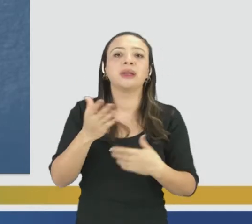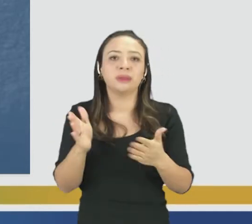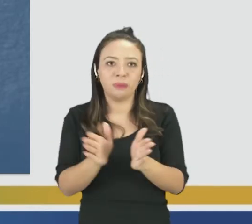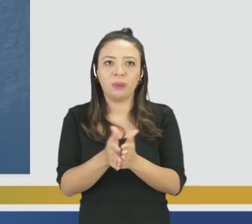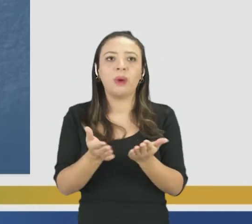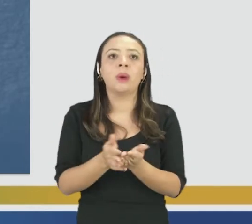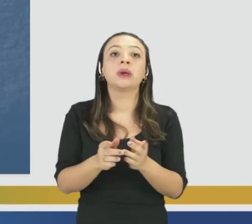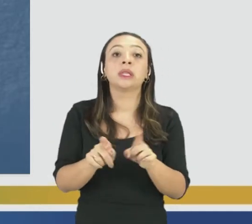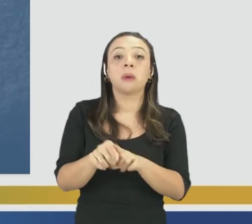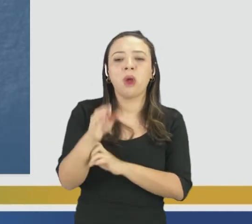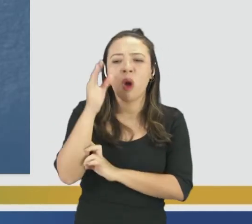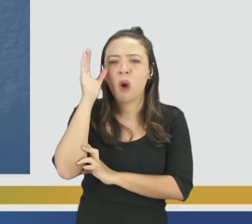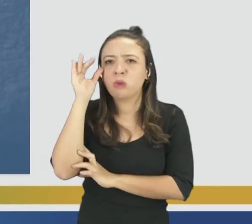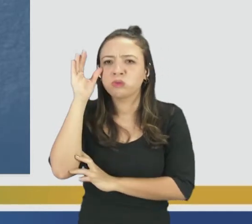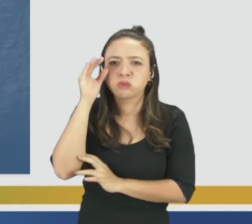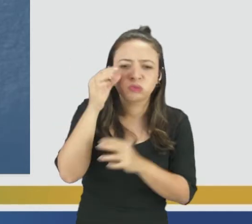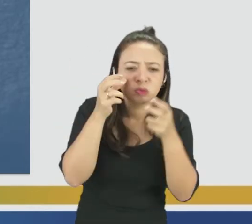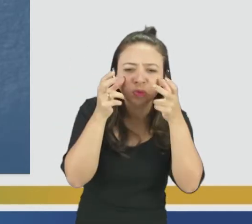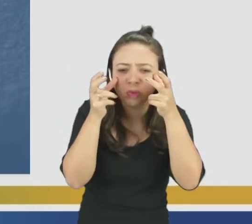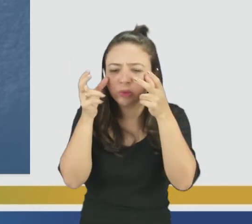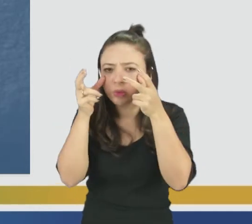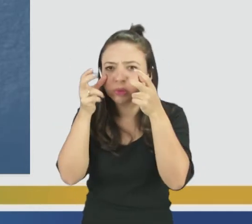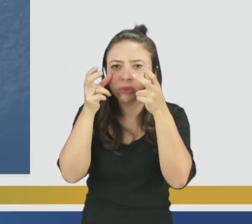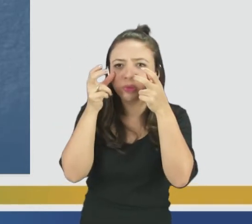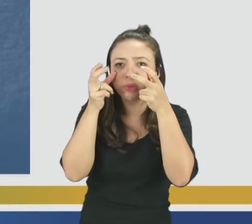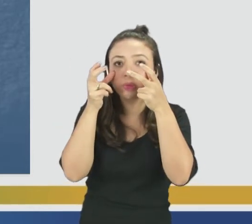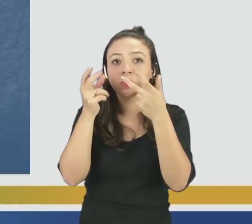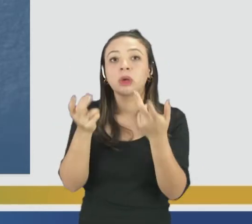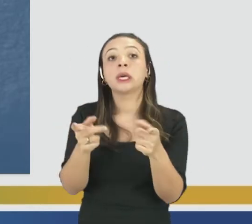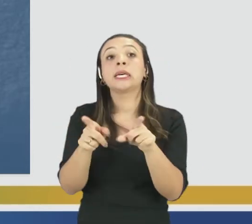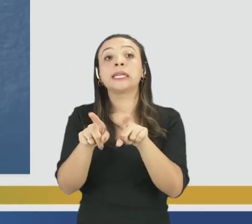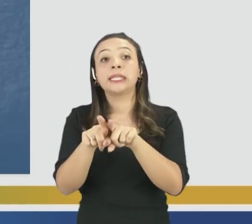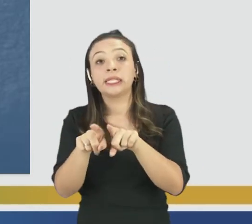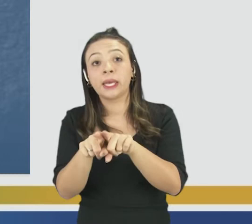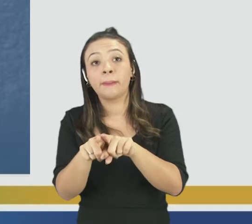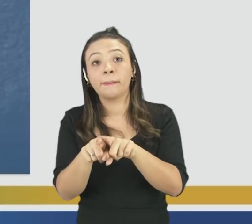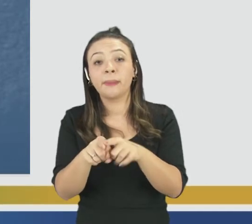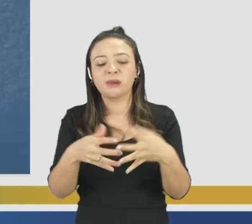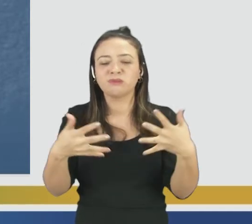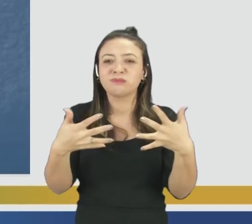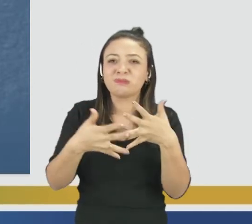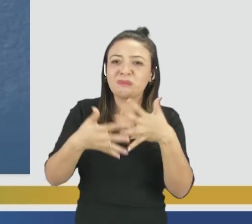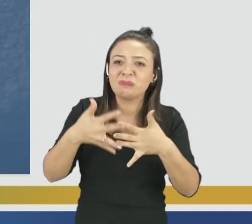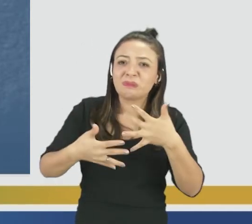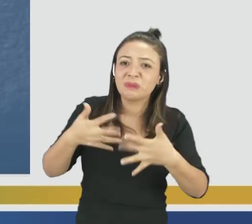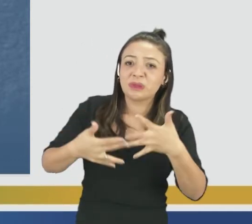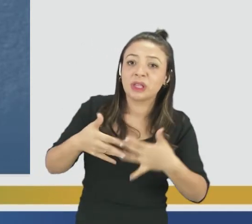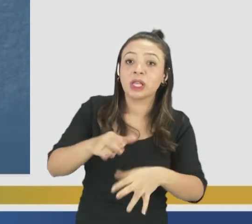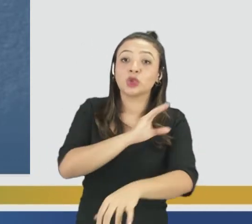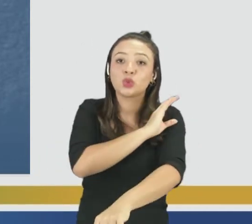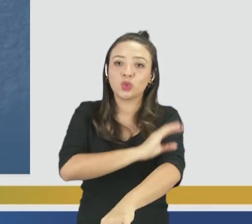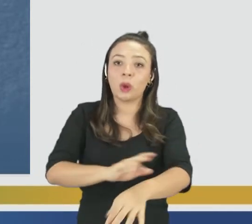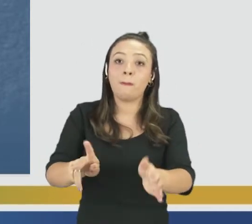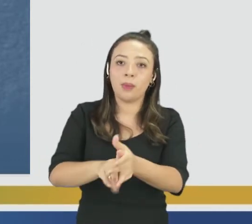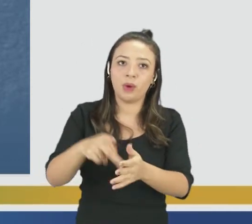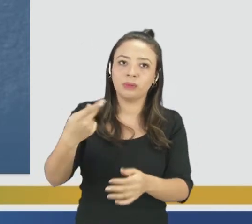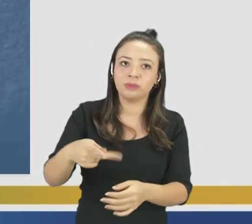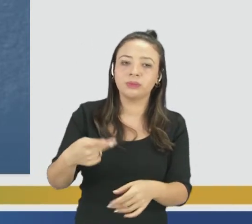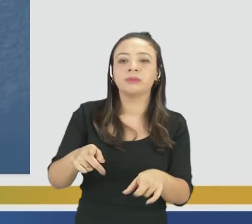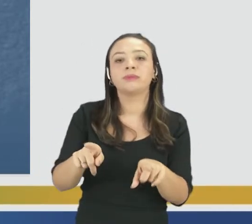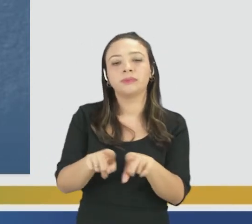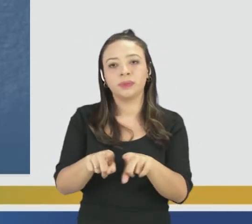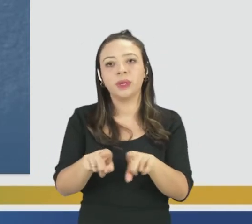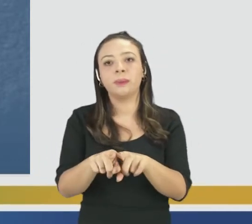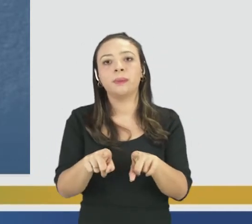e interesses mercantis ins o sociais interferência nas culturas locais e principalmente na